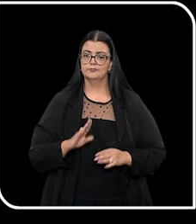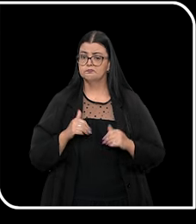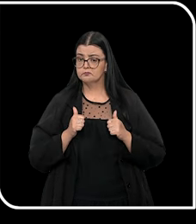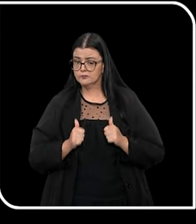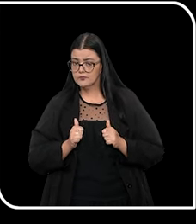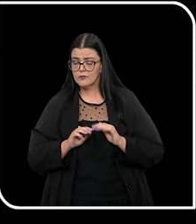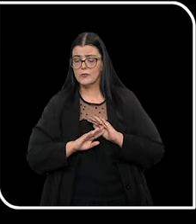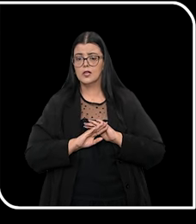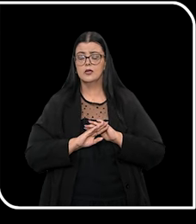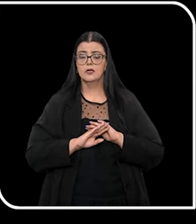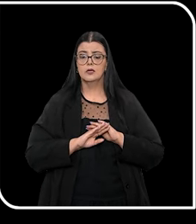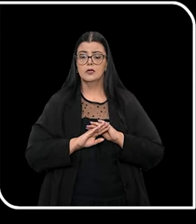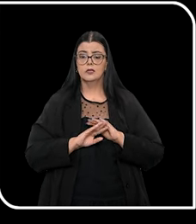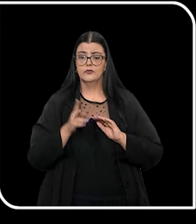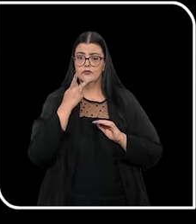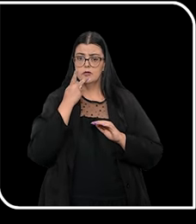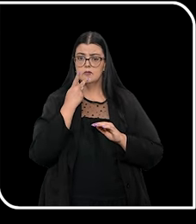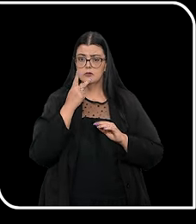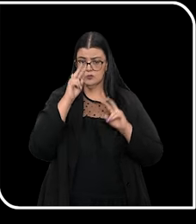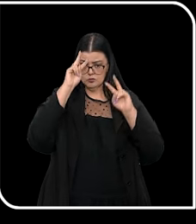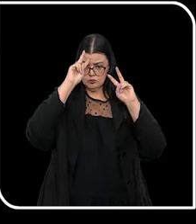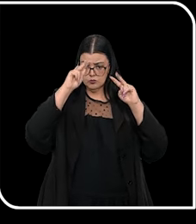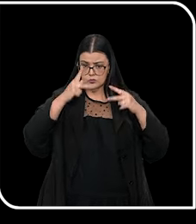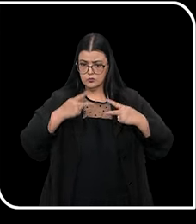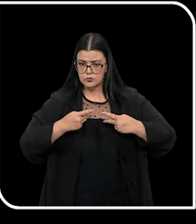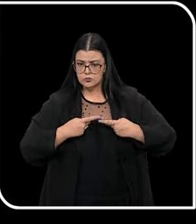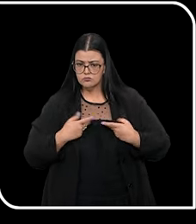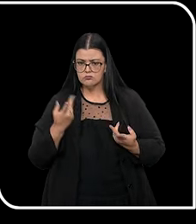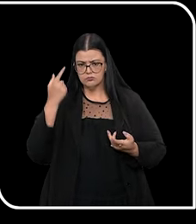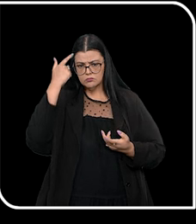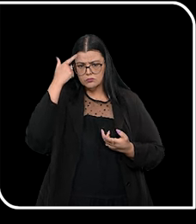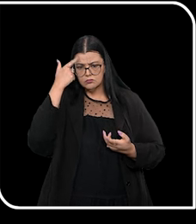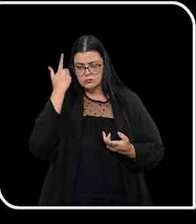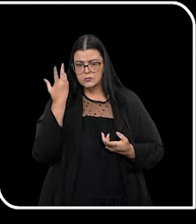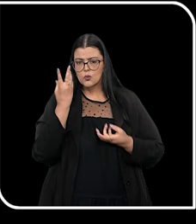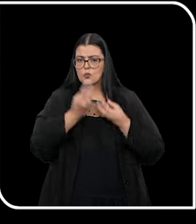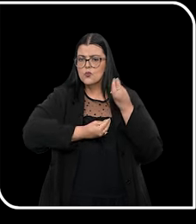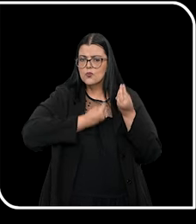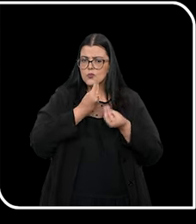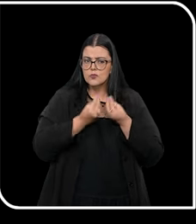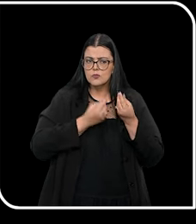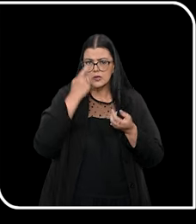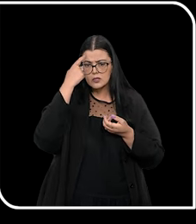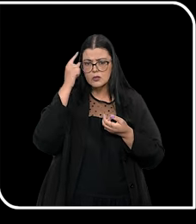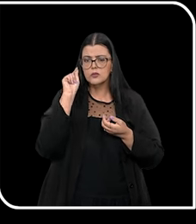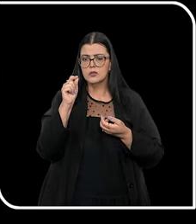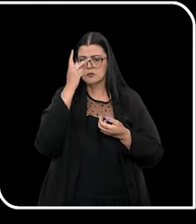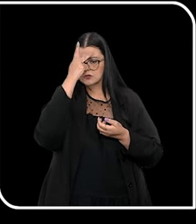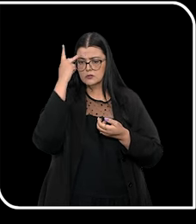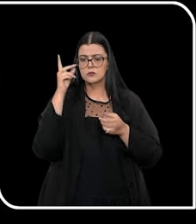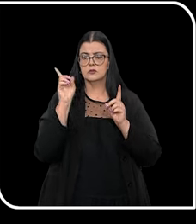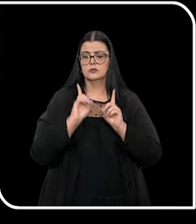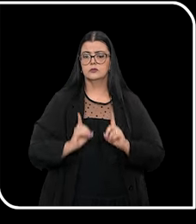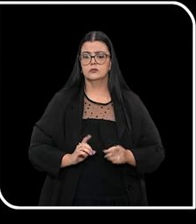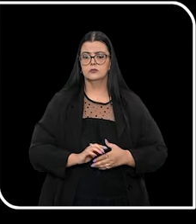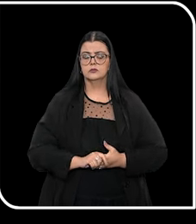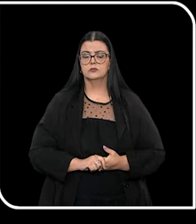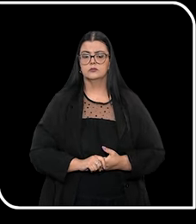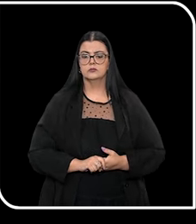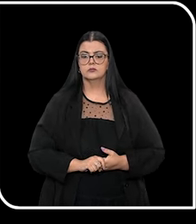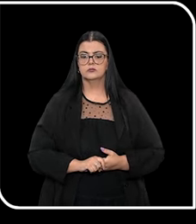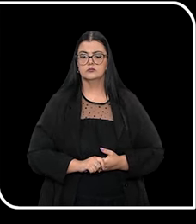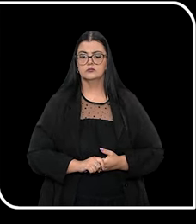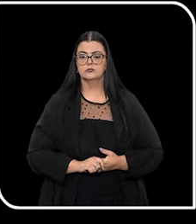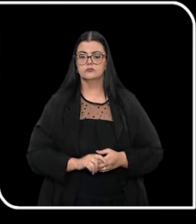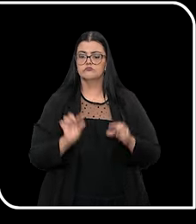beleza então eh eh revisem pensem sabe o que que eu penso sobre uma pessoa com deficiência deixa eu ver se